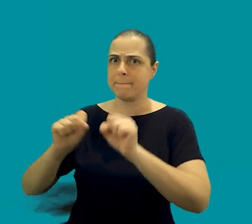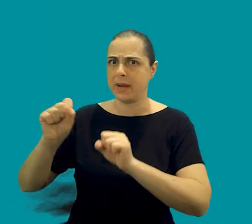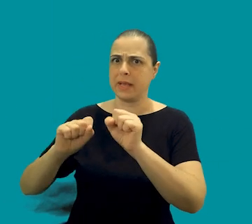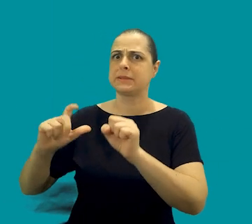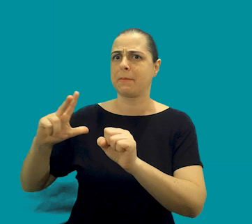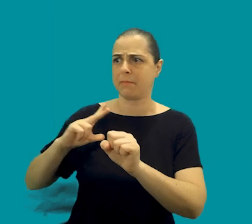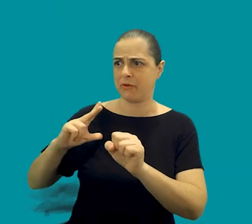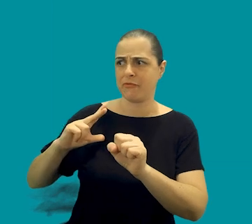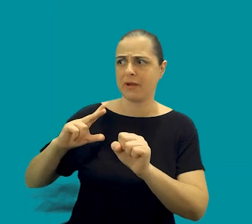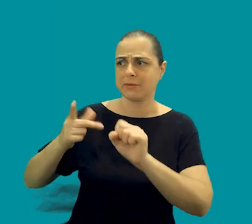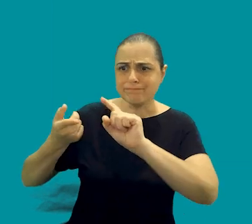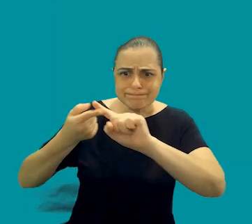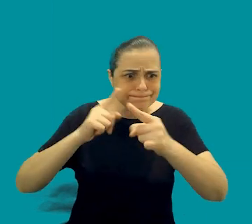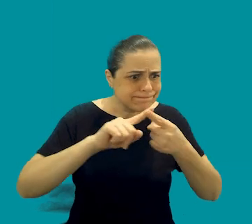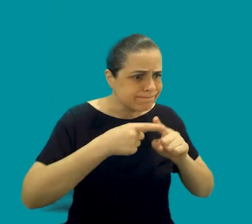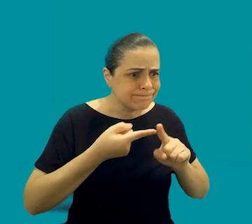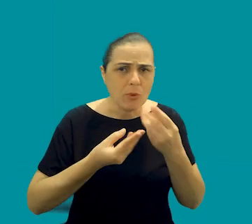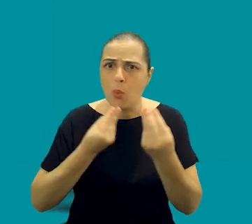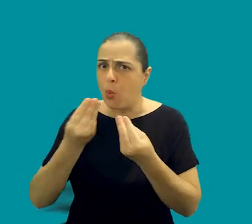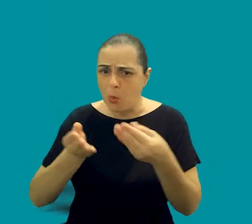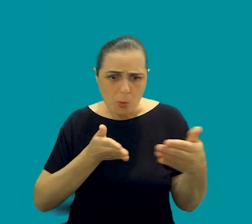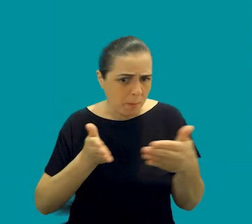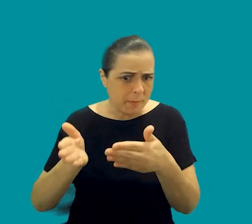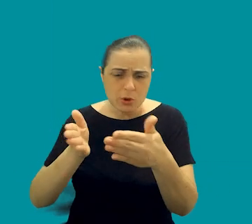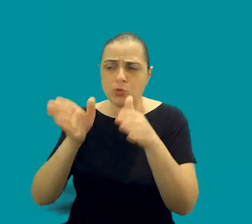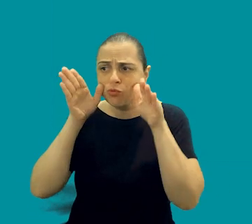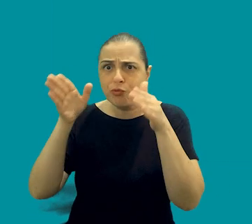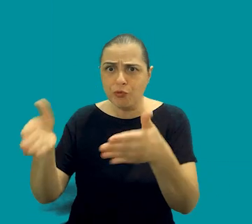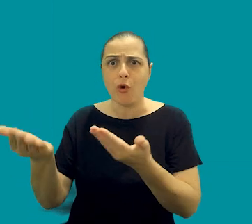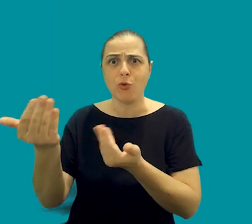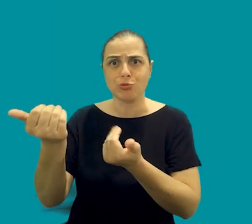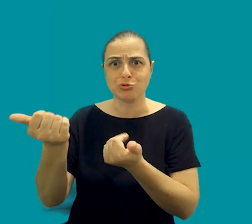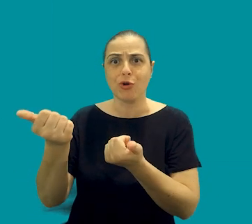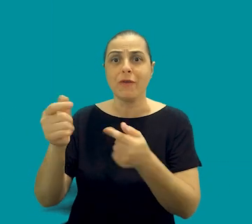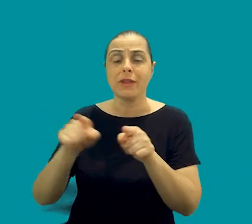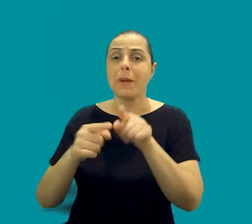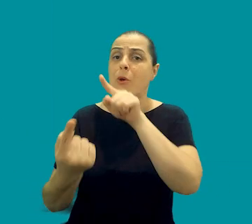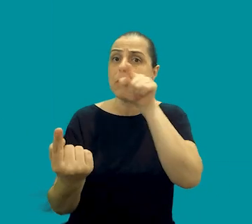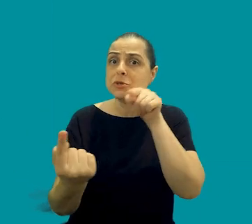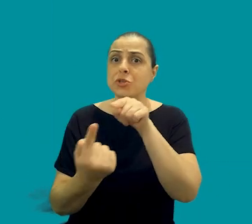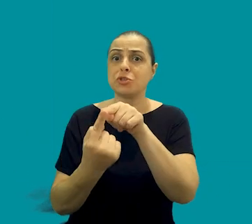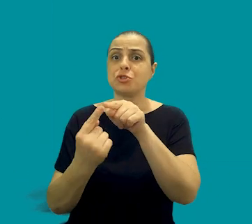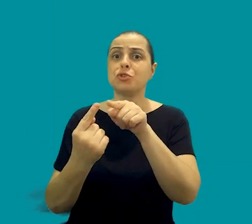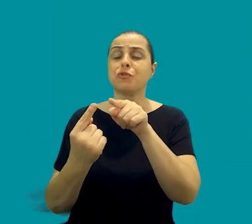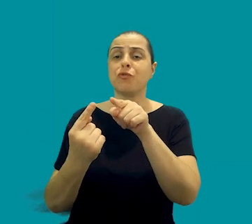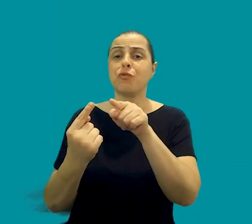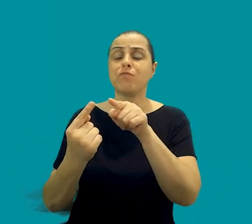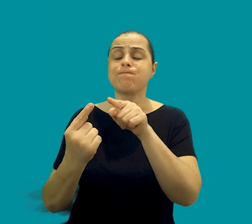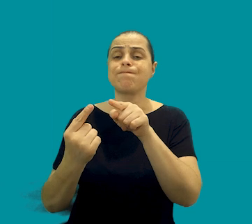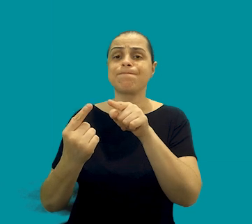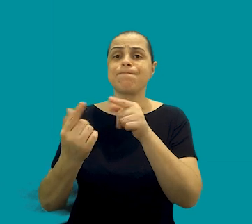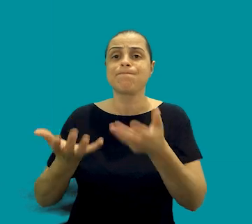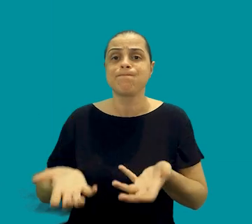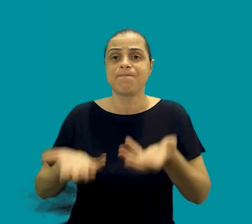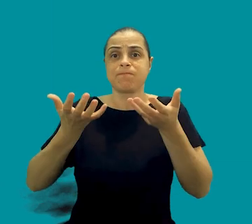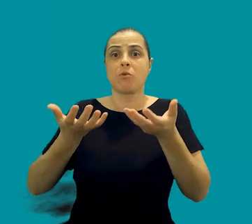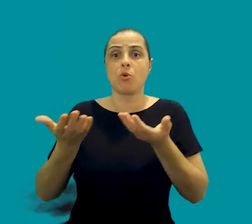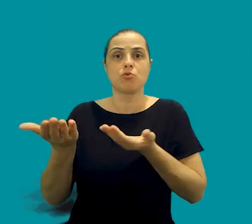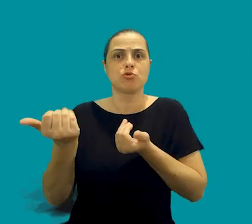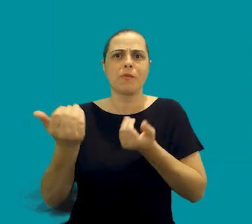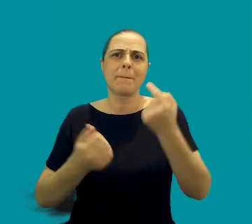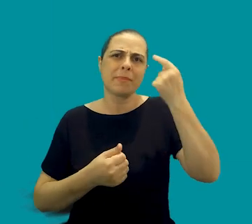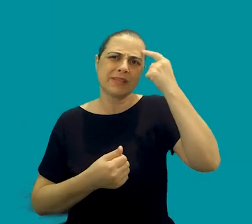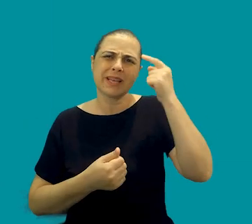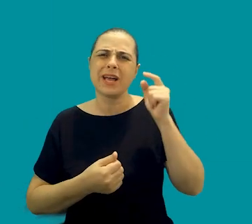um percurso que fazia sentido com o jovem e para o jovem. Não só com o jovem para o jovem, quando a gente pensou